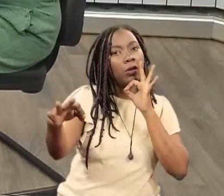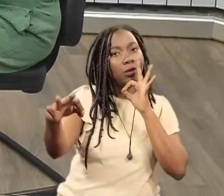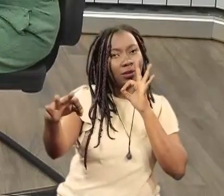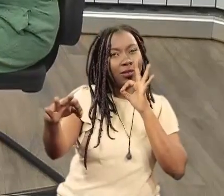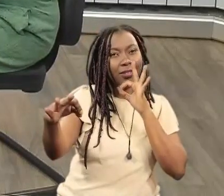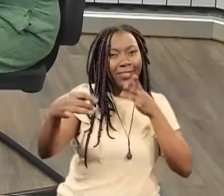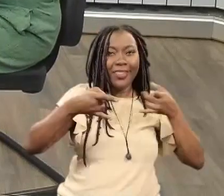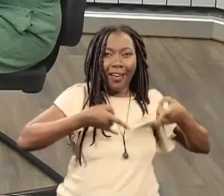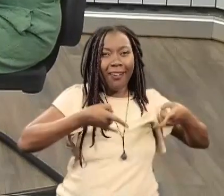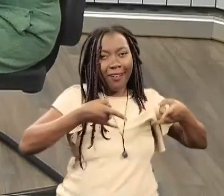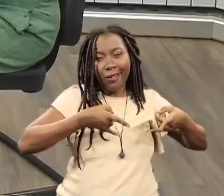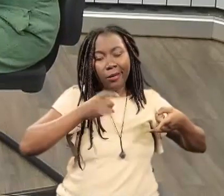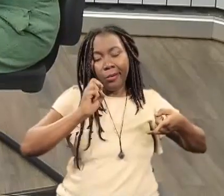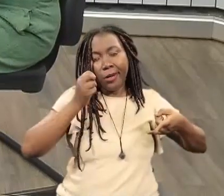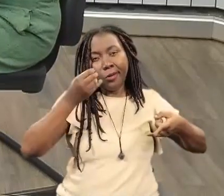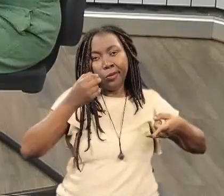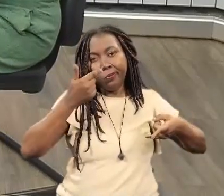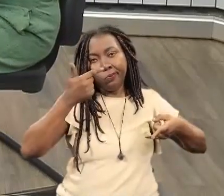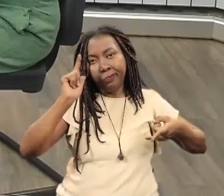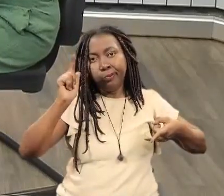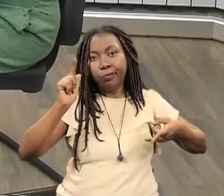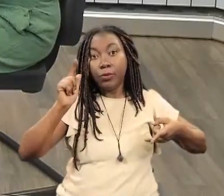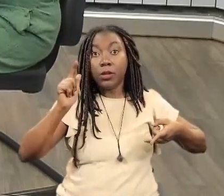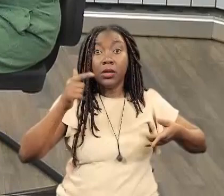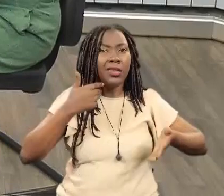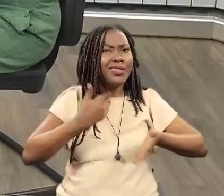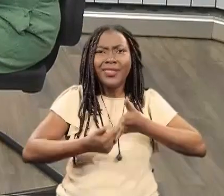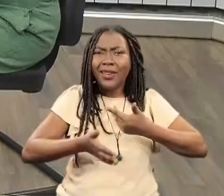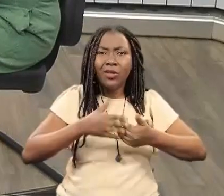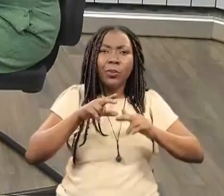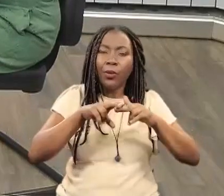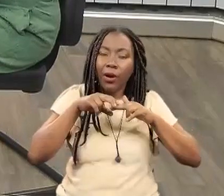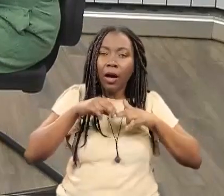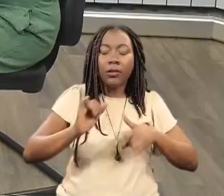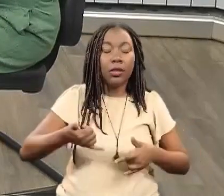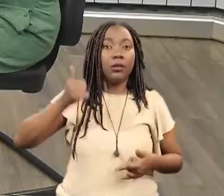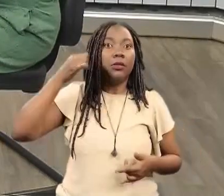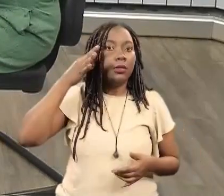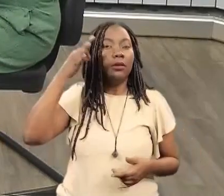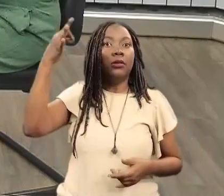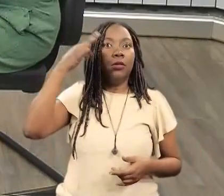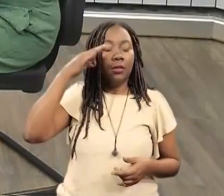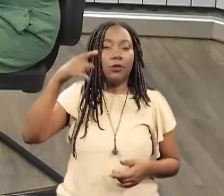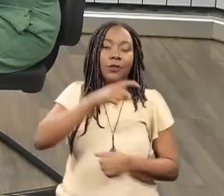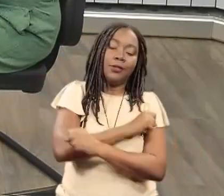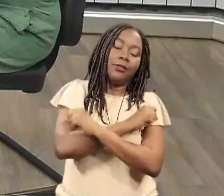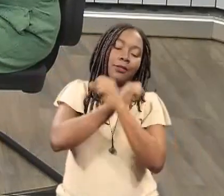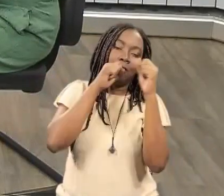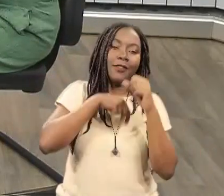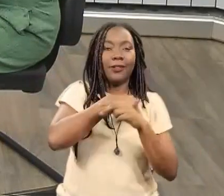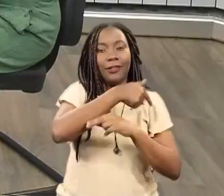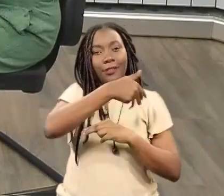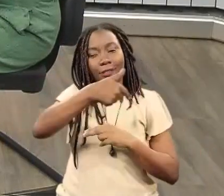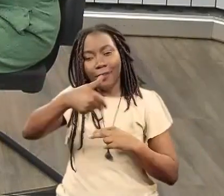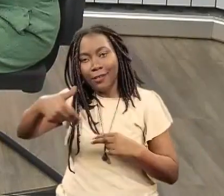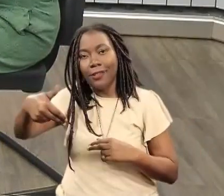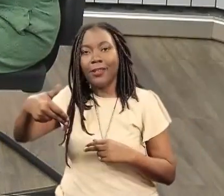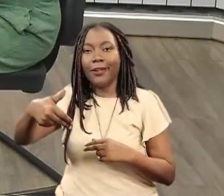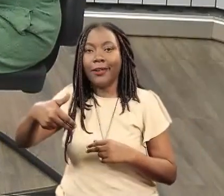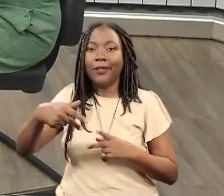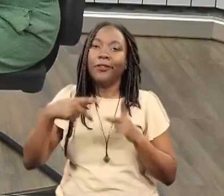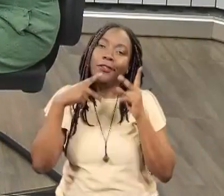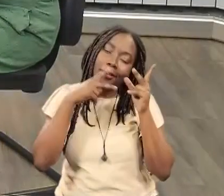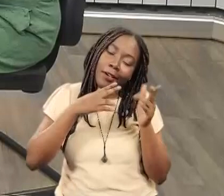da cama, ou enfim, e tanto por conta do despertador, que daí desperta, você levanta e vai até o despertador, não fica lá no soneca,